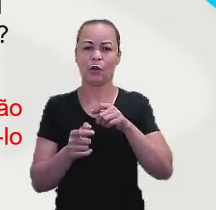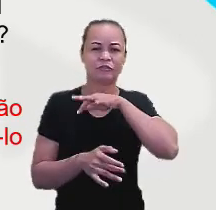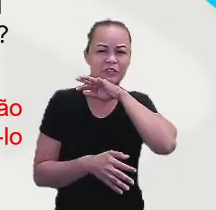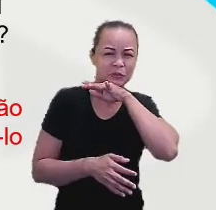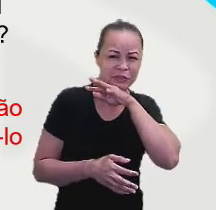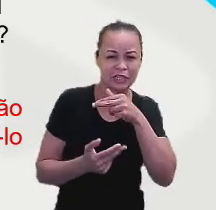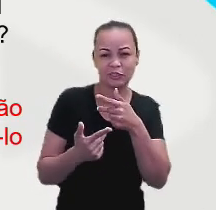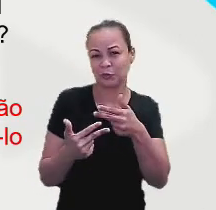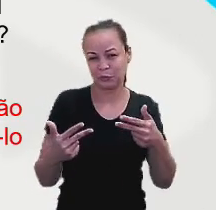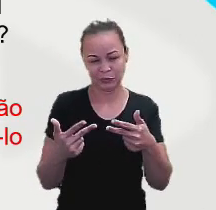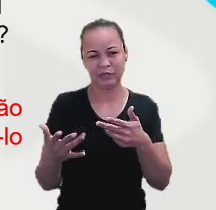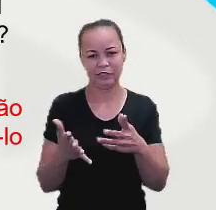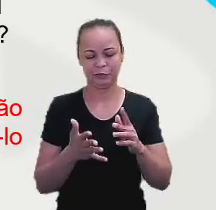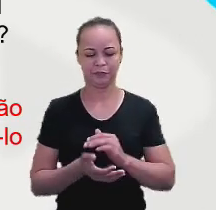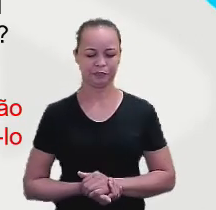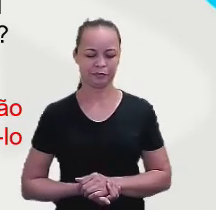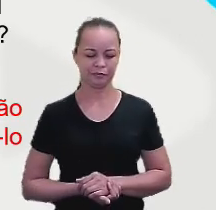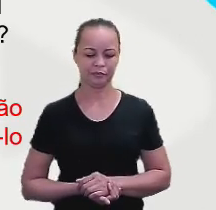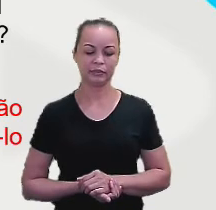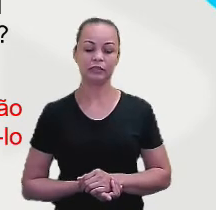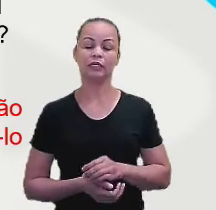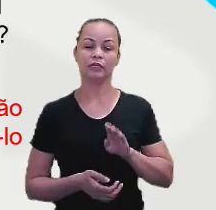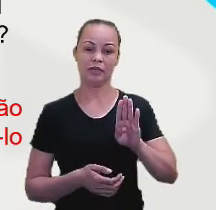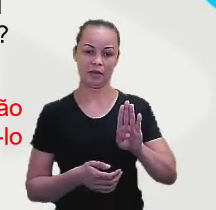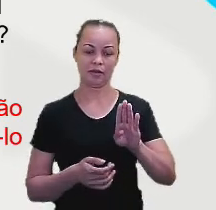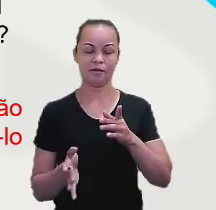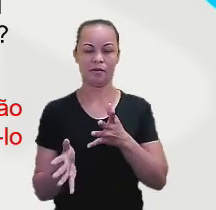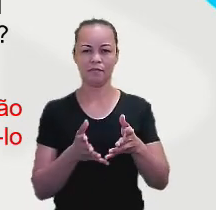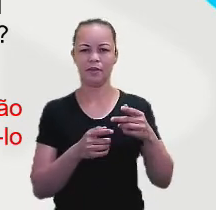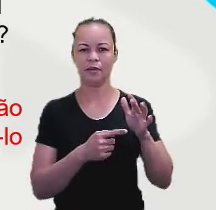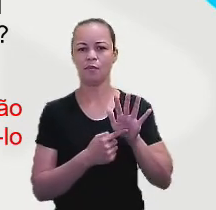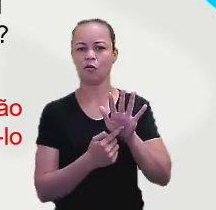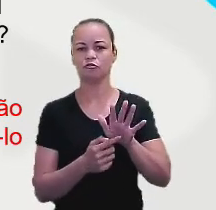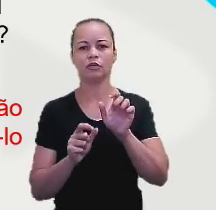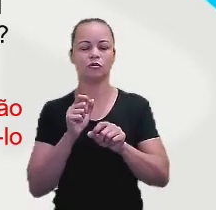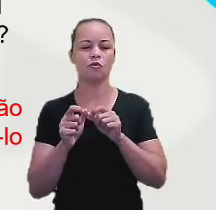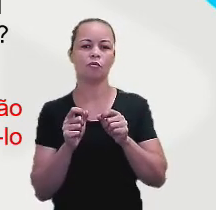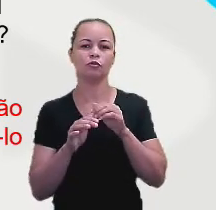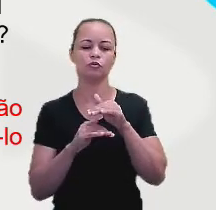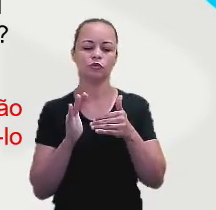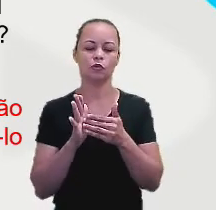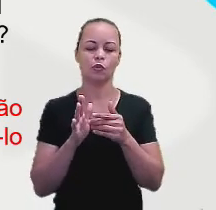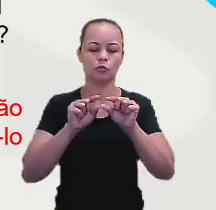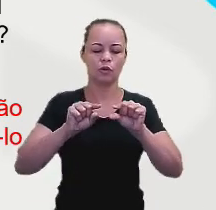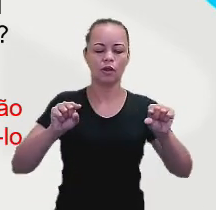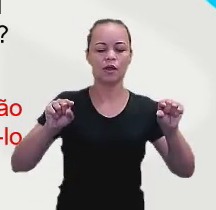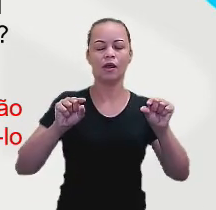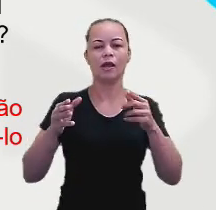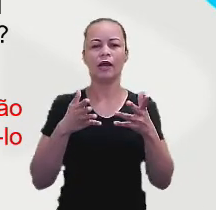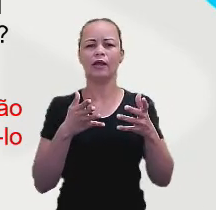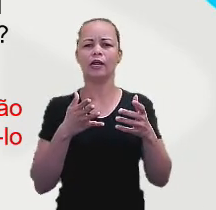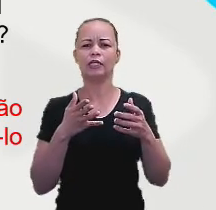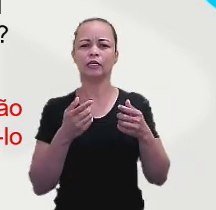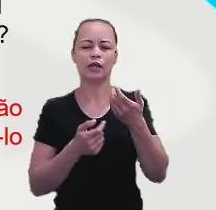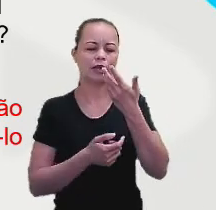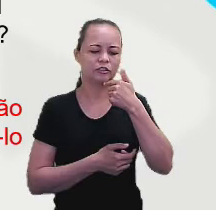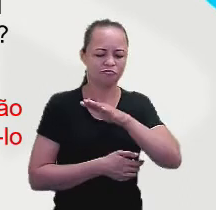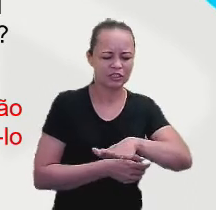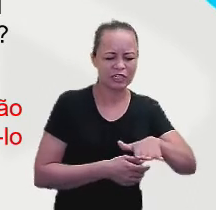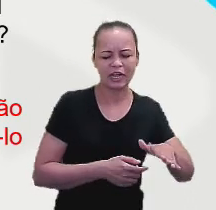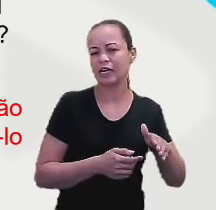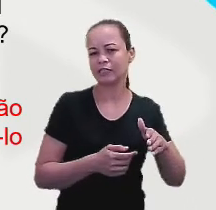repugnante. E considerando o último quadrinho e a tira como um todo, é possível inferir a opinião das crianças a respeito